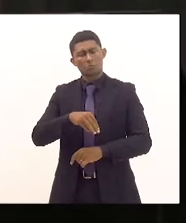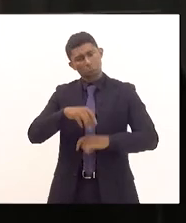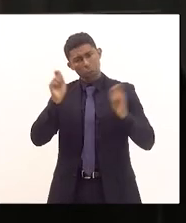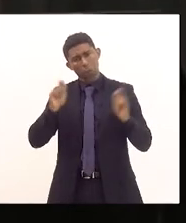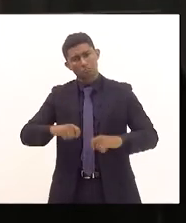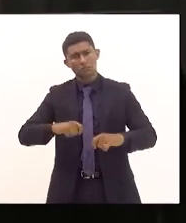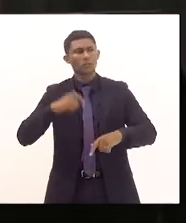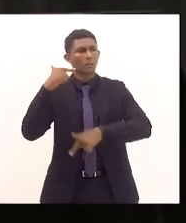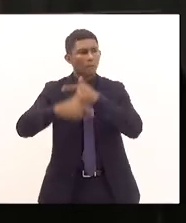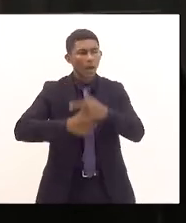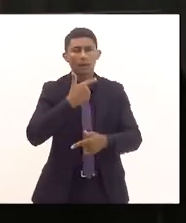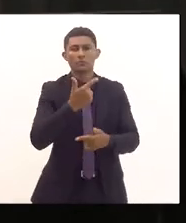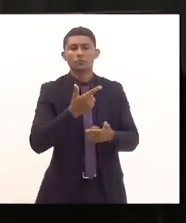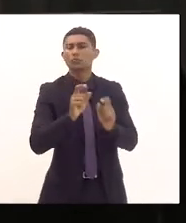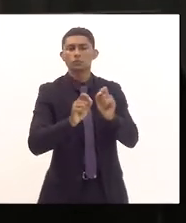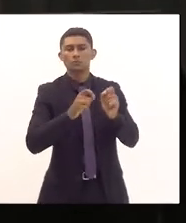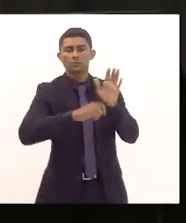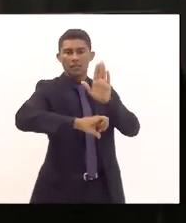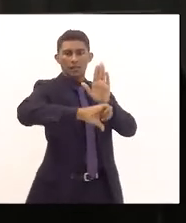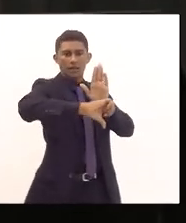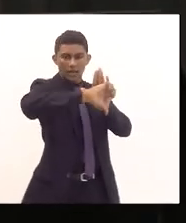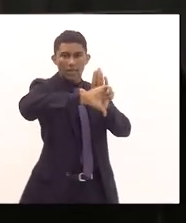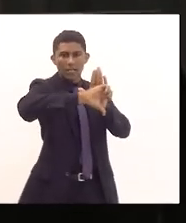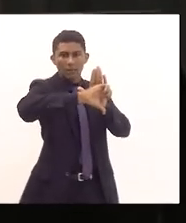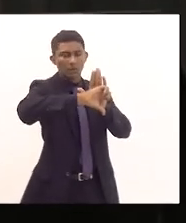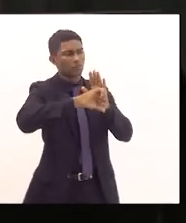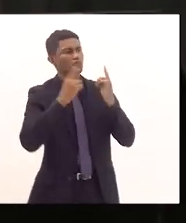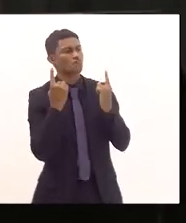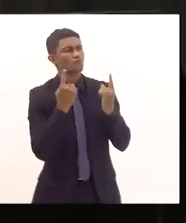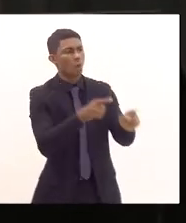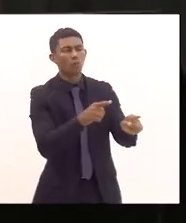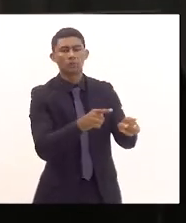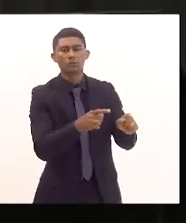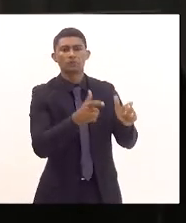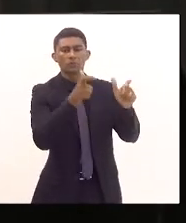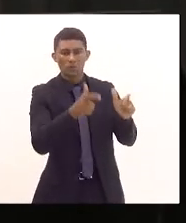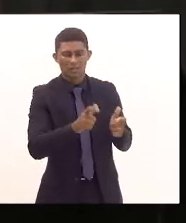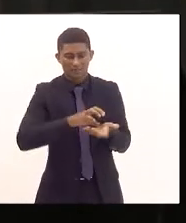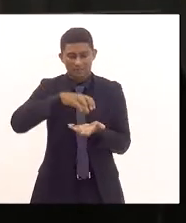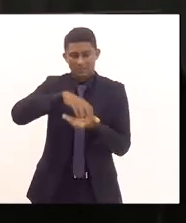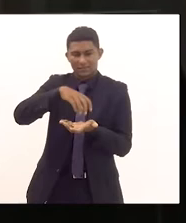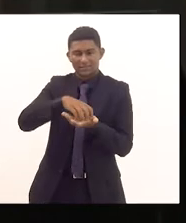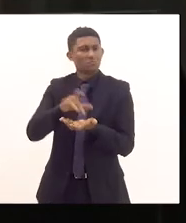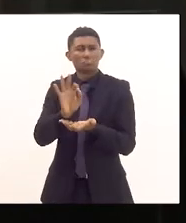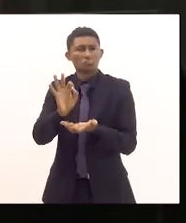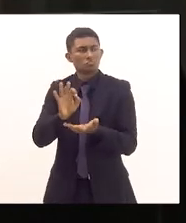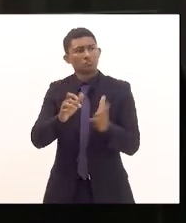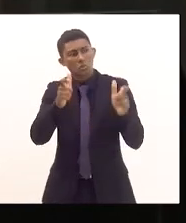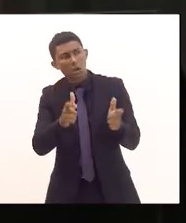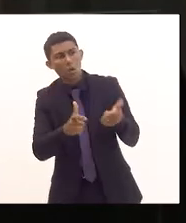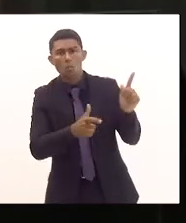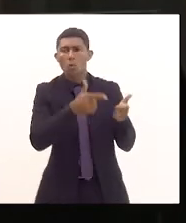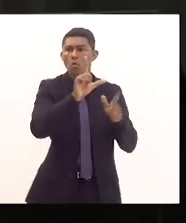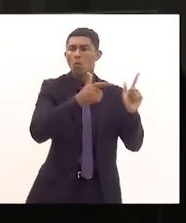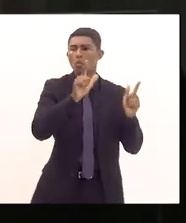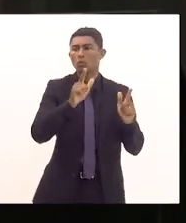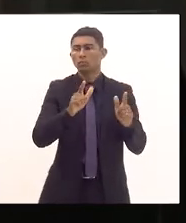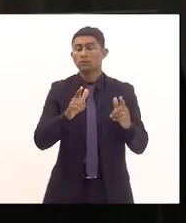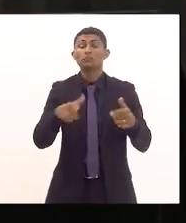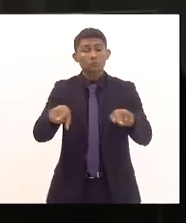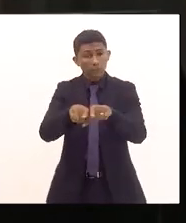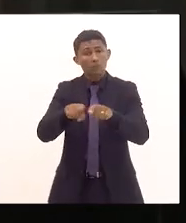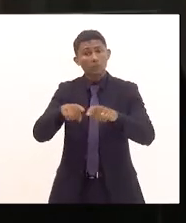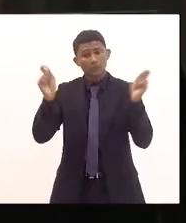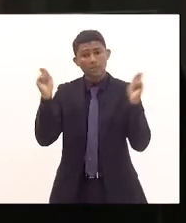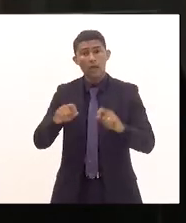seu papel de combate à criminalidade em outros locais que não os Centros Comerciais pode fortalecer o turismo